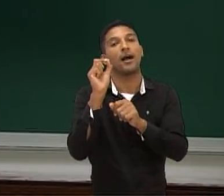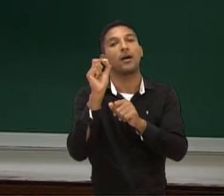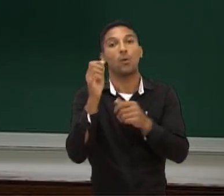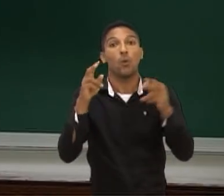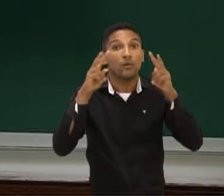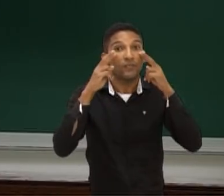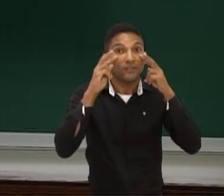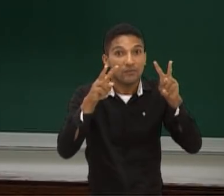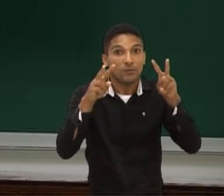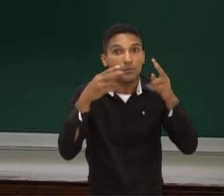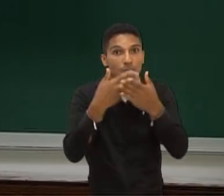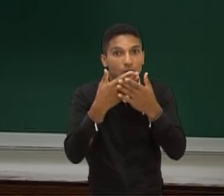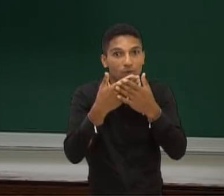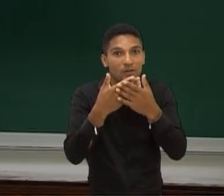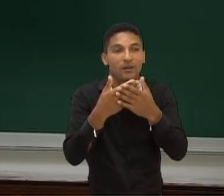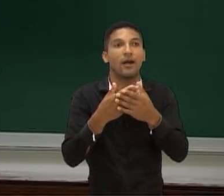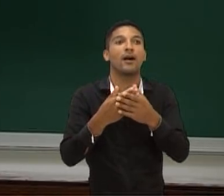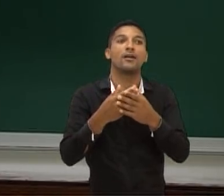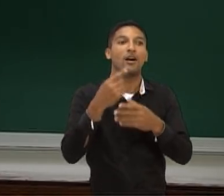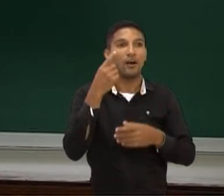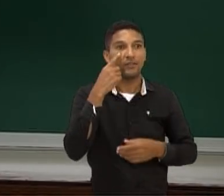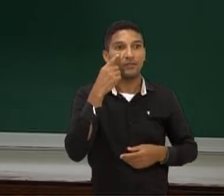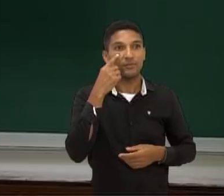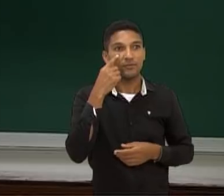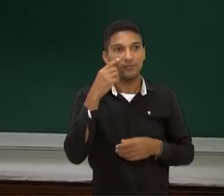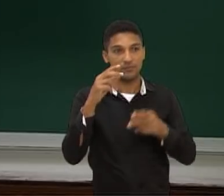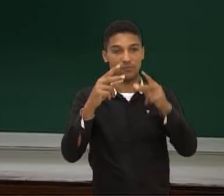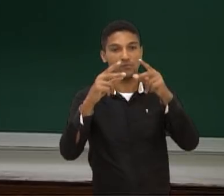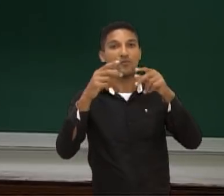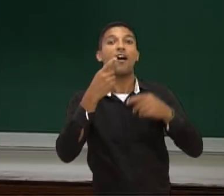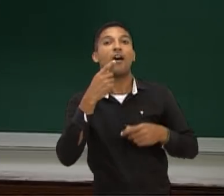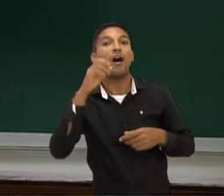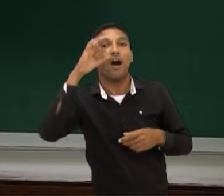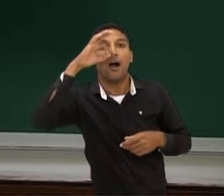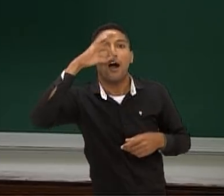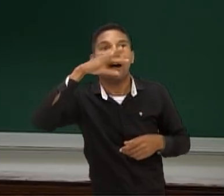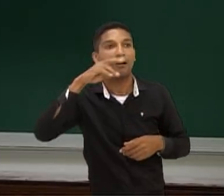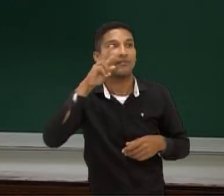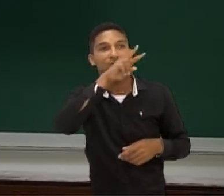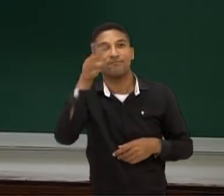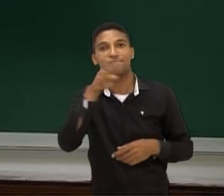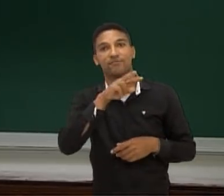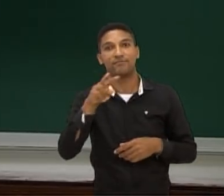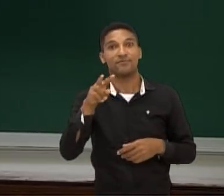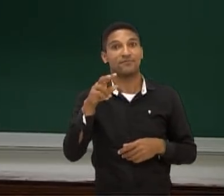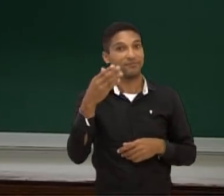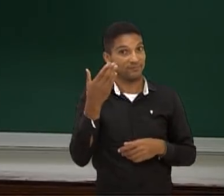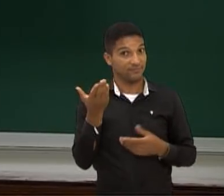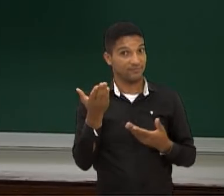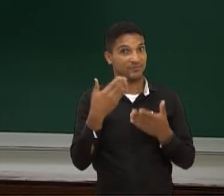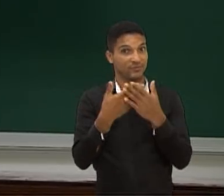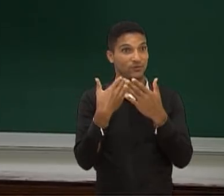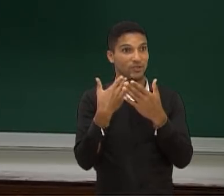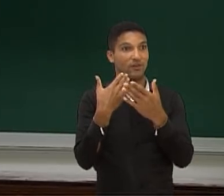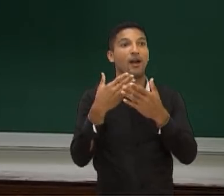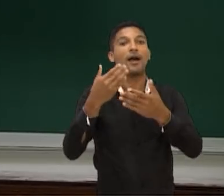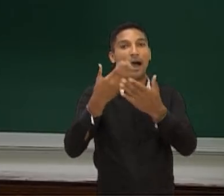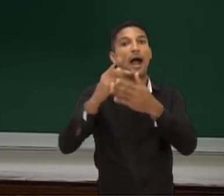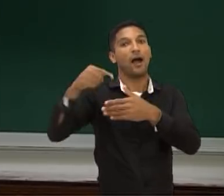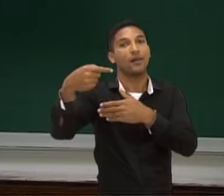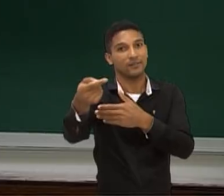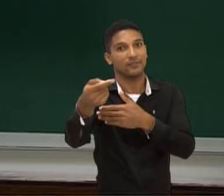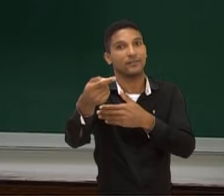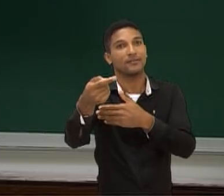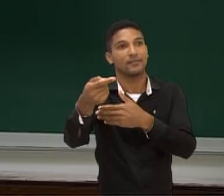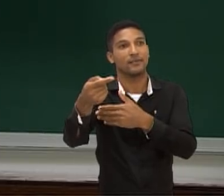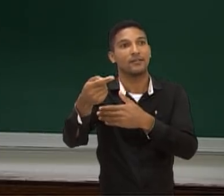não convexos, não é verdade? E para a próxima aula nós vamos conhecer mais sobre os polígonos convexos e não convexos.